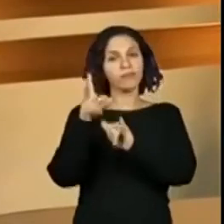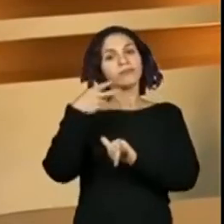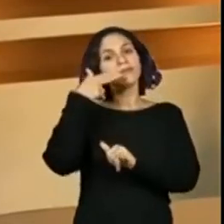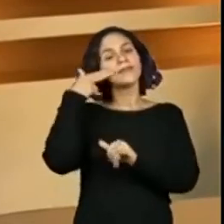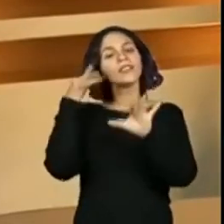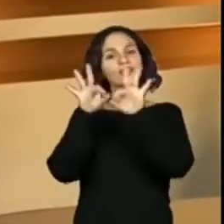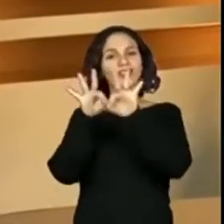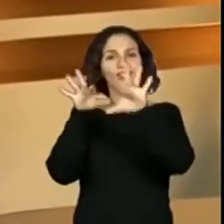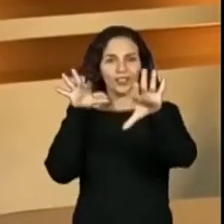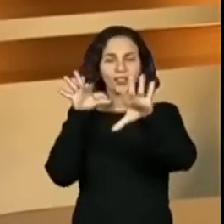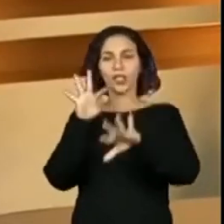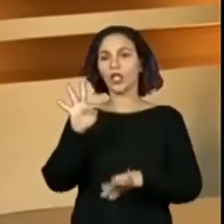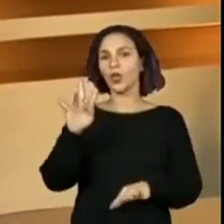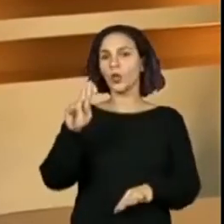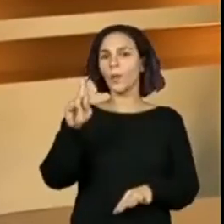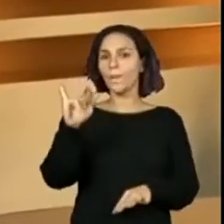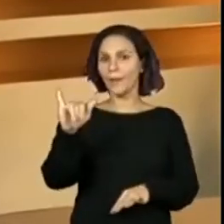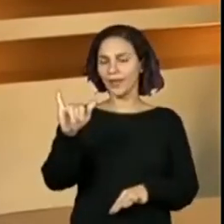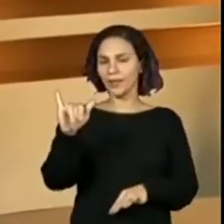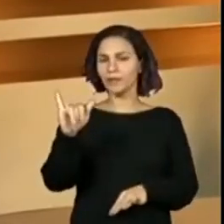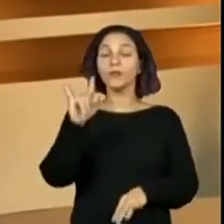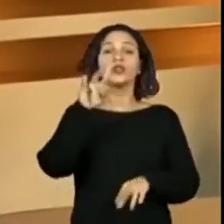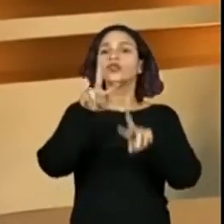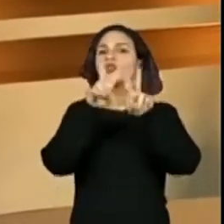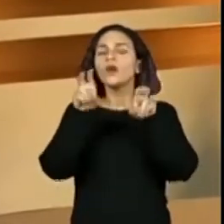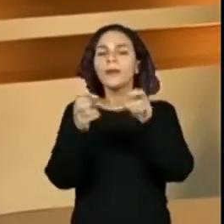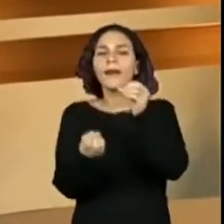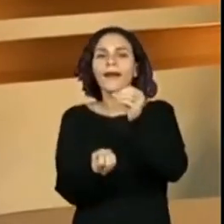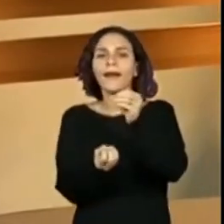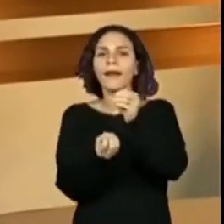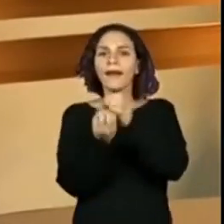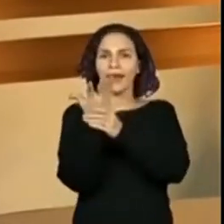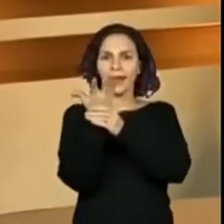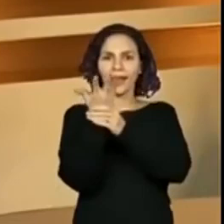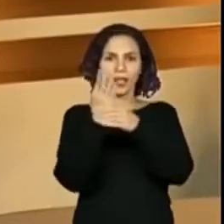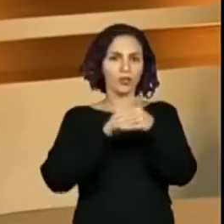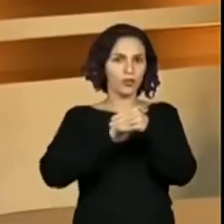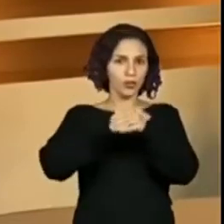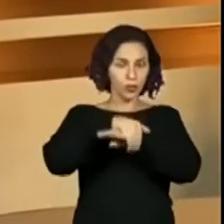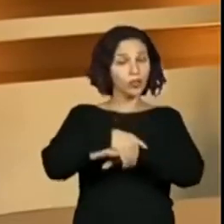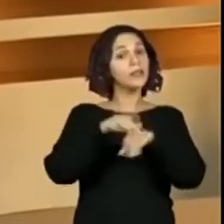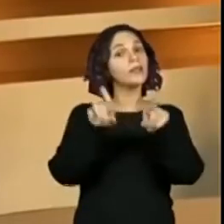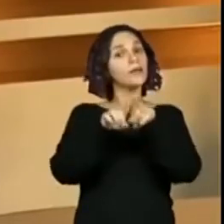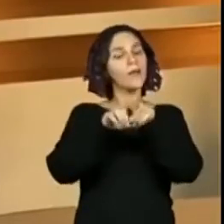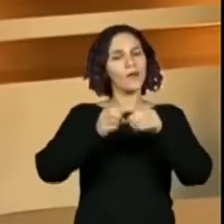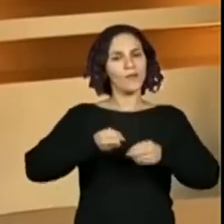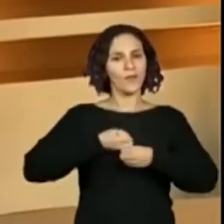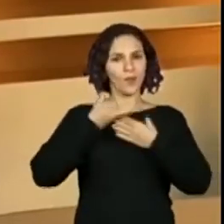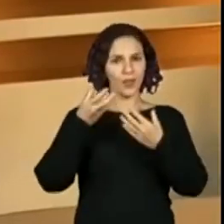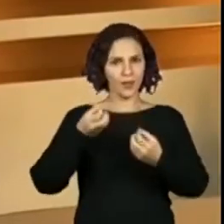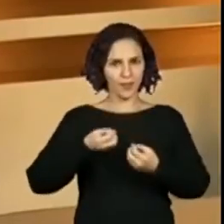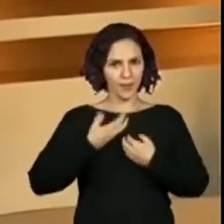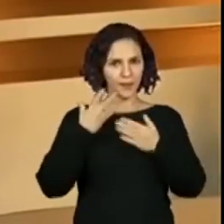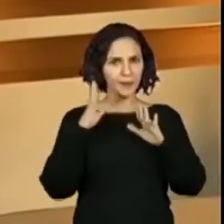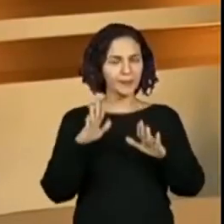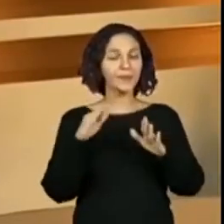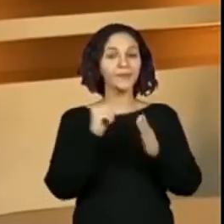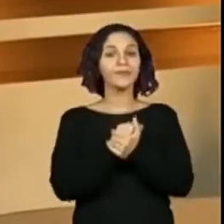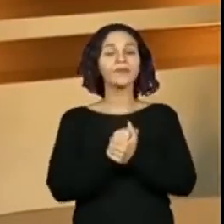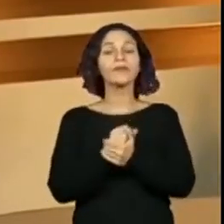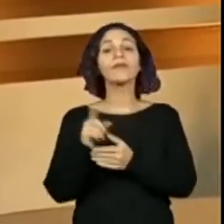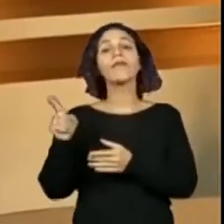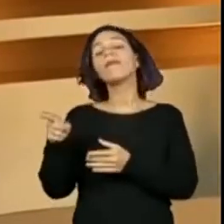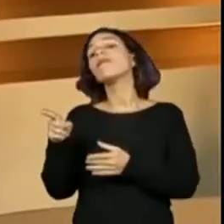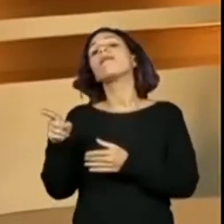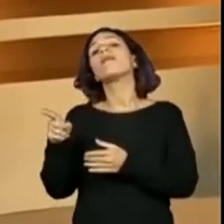indígena, sobre a criação da noite. E também um poema. Com a lenda, além